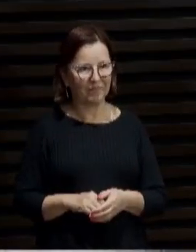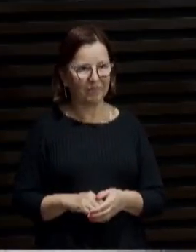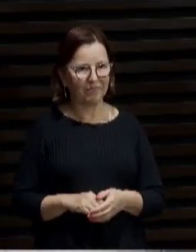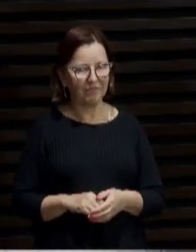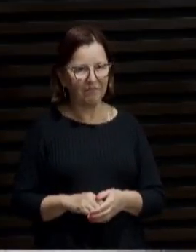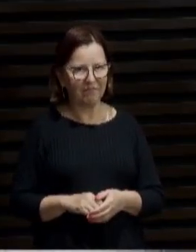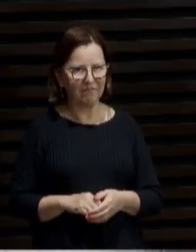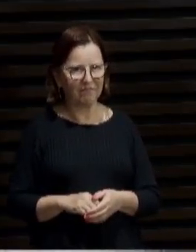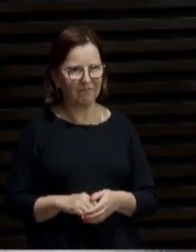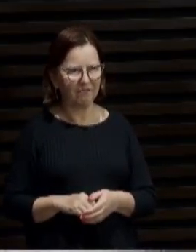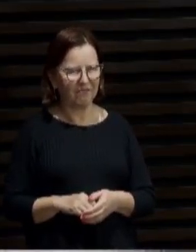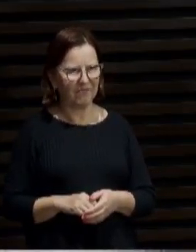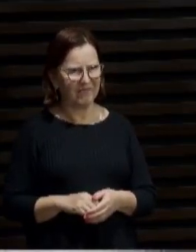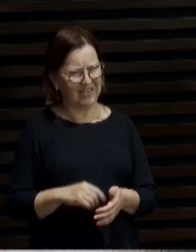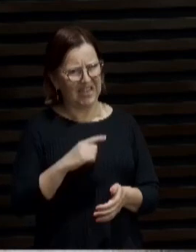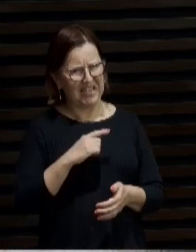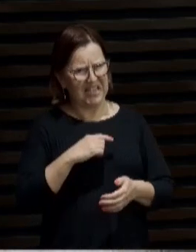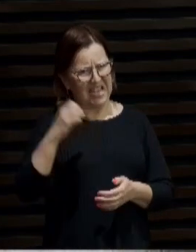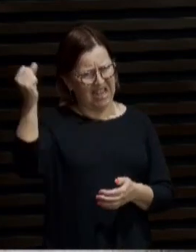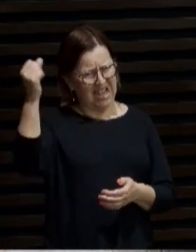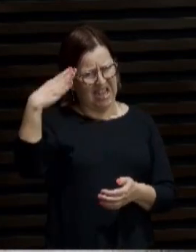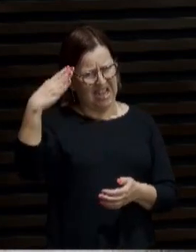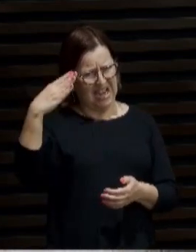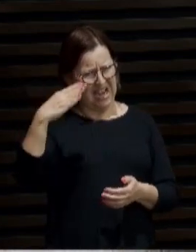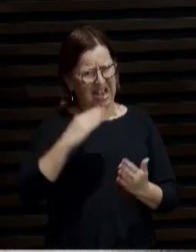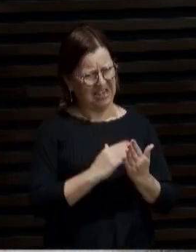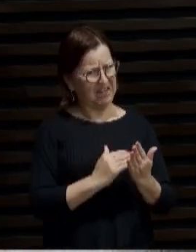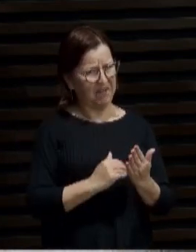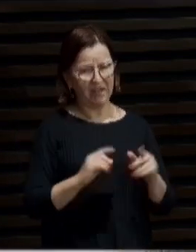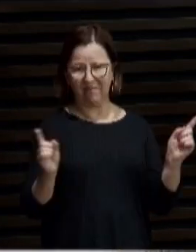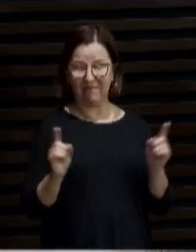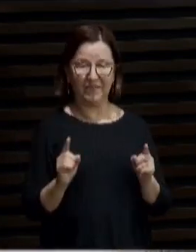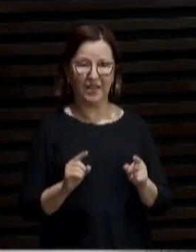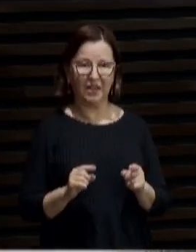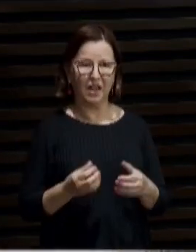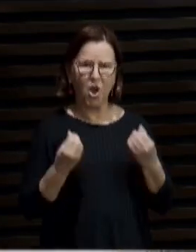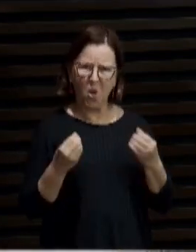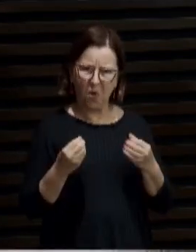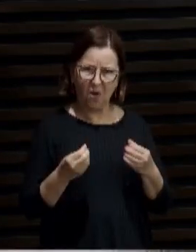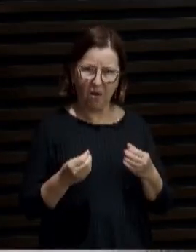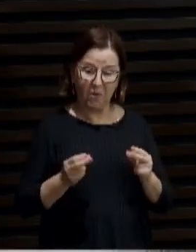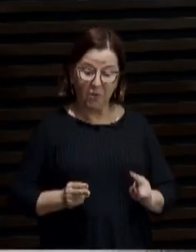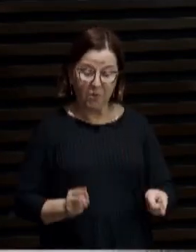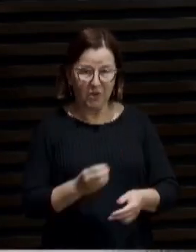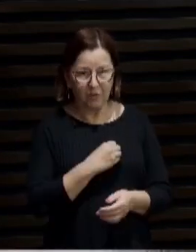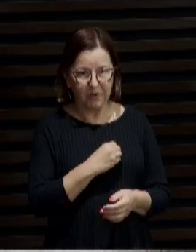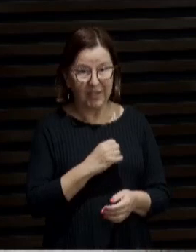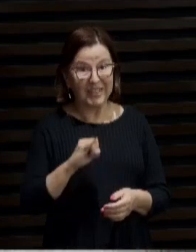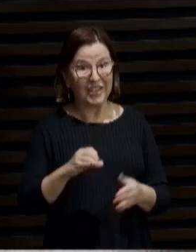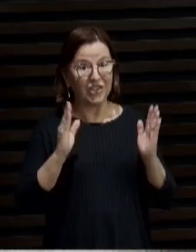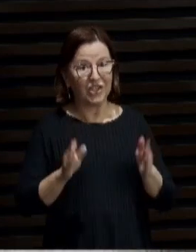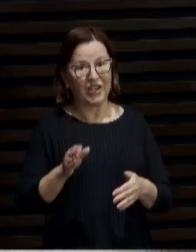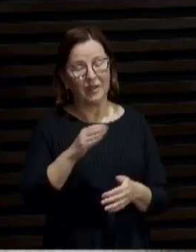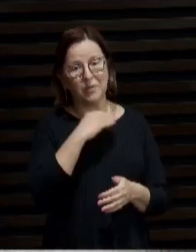Graça barata? Estou na graça, posso viver do jeito que eu quiser. Como permaneceremos no pecado, nós que para o pecado morremos?